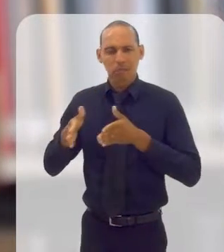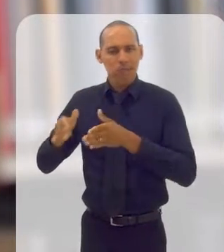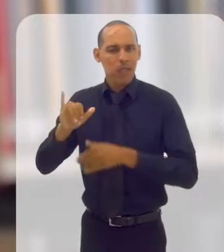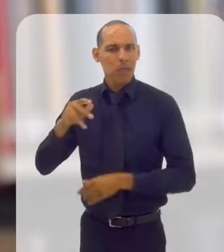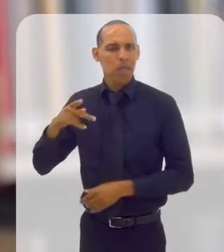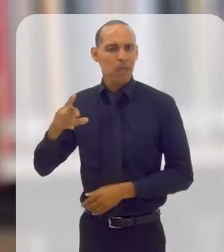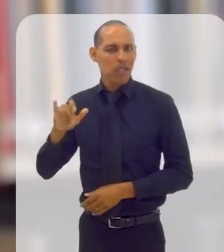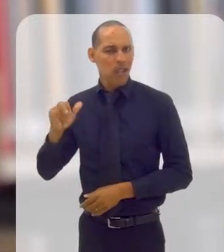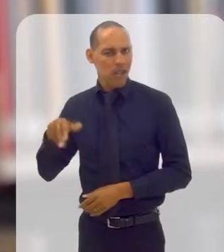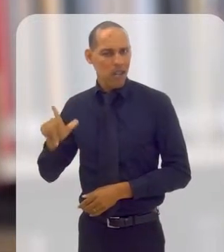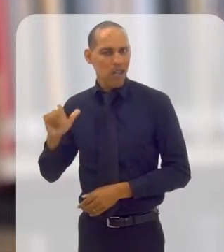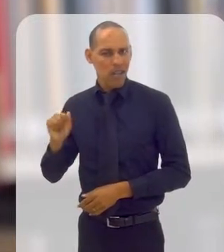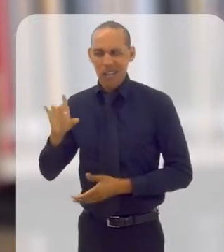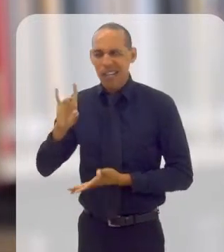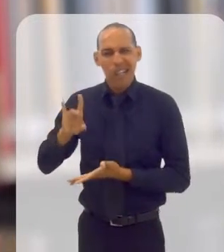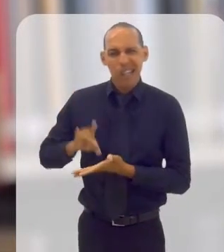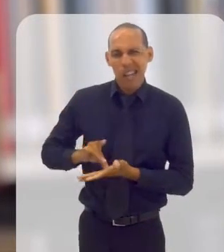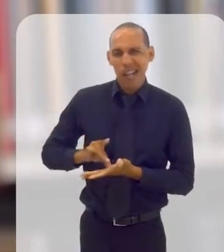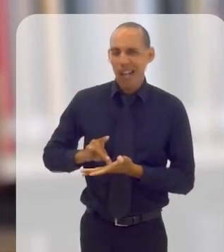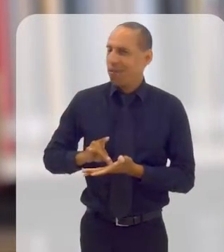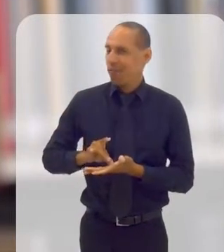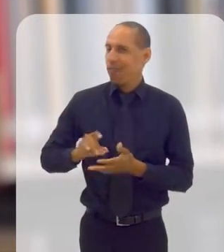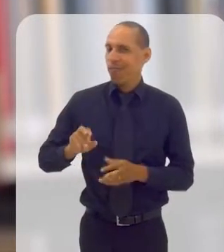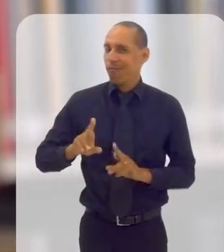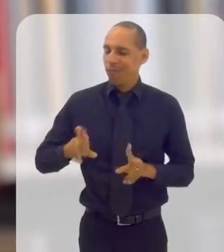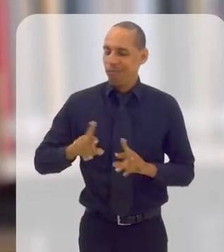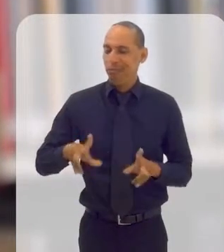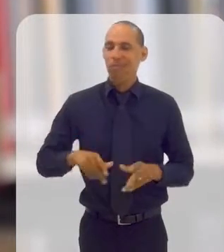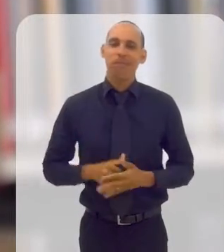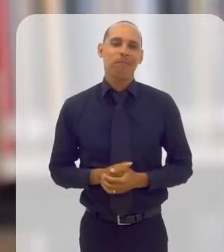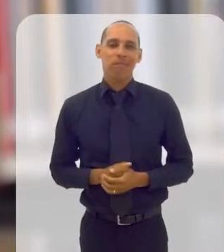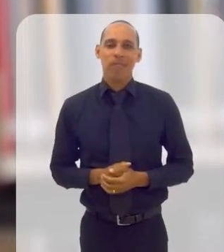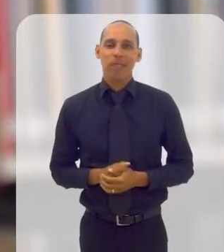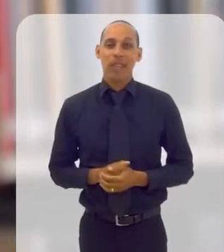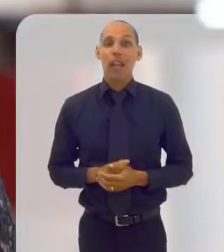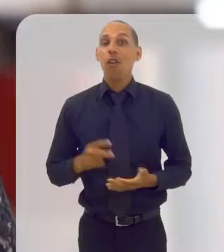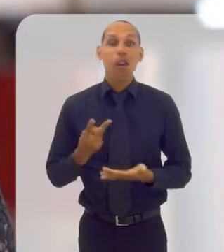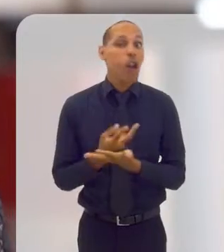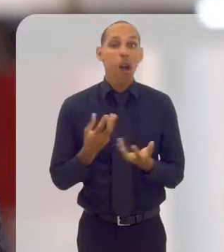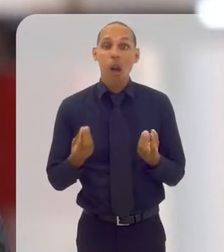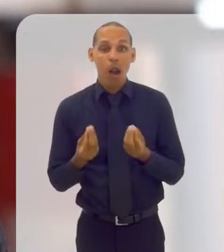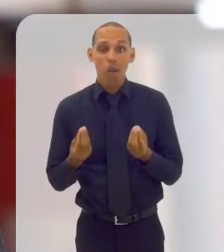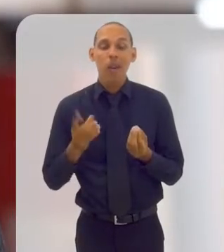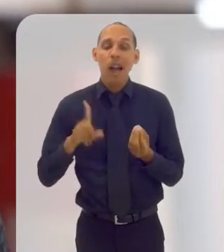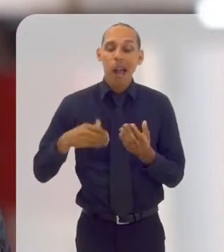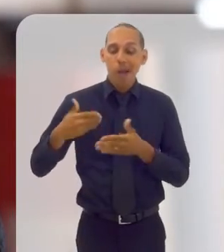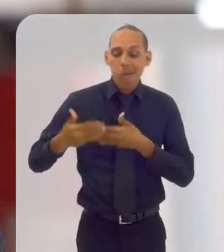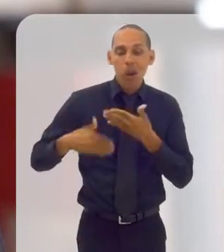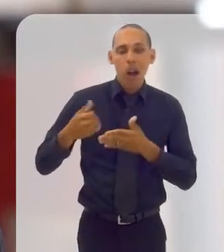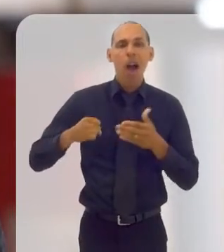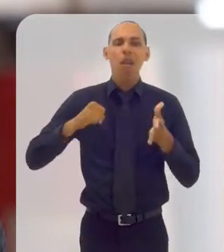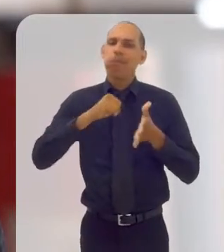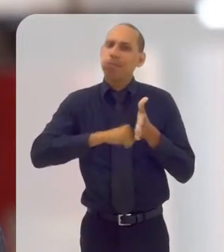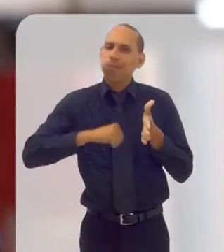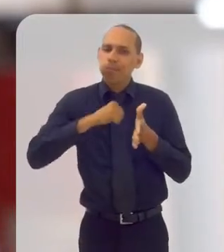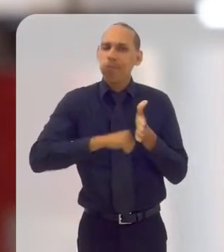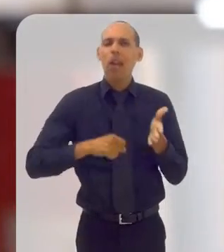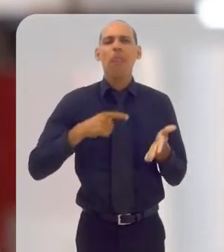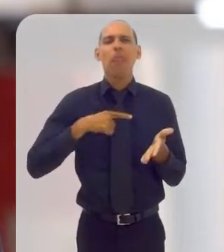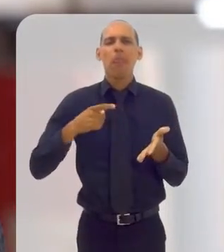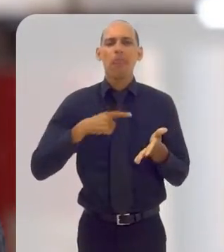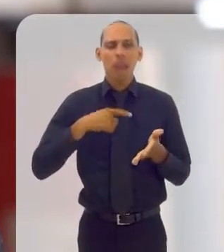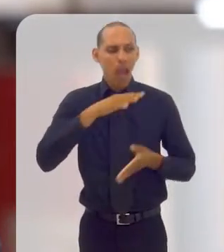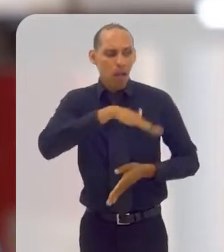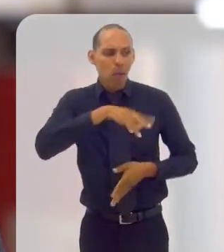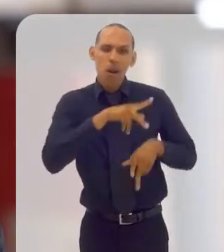rio Ipiranga, como a memória oficial costuma narrar. Ela se concretiza a partir de um processo de